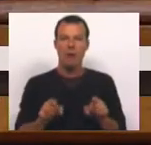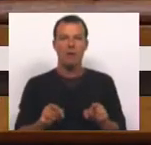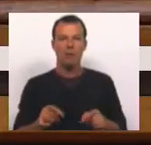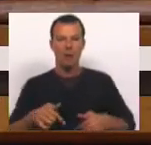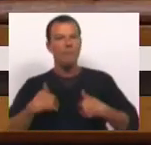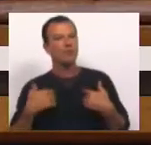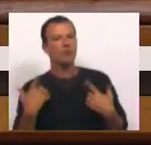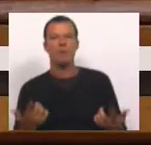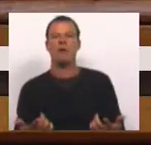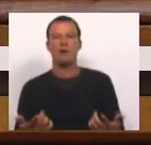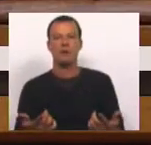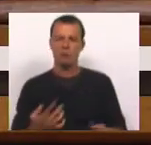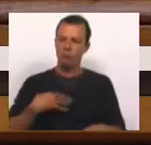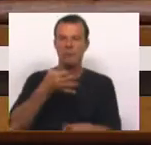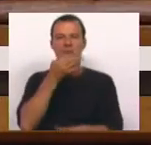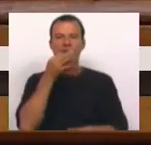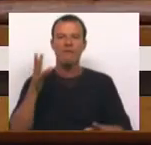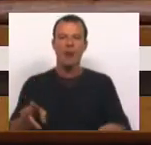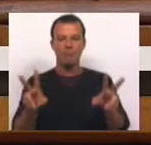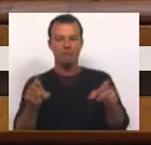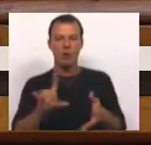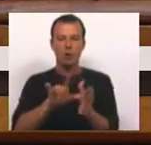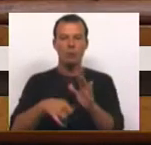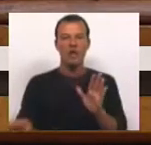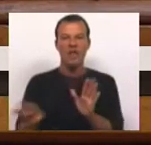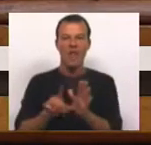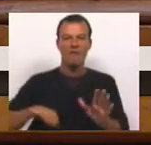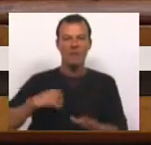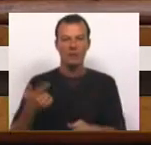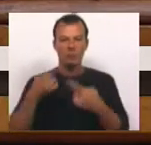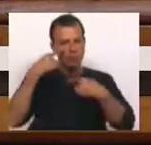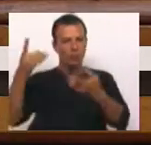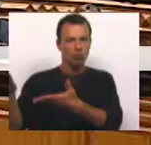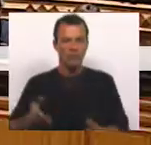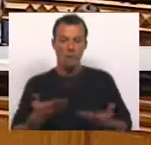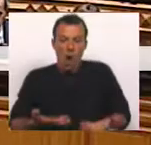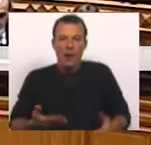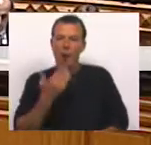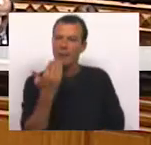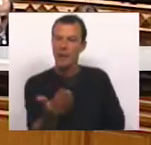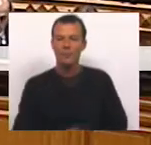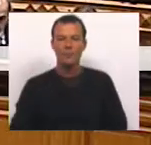autodeterminação da pessoa humana que falamos no projeto de lei dos Verdes que agora apresentei. Muito obrigada.